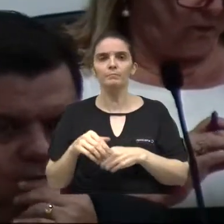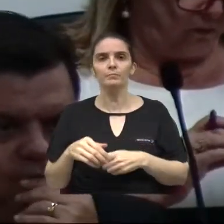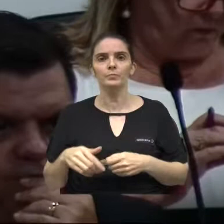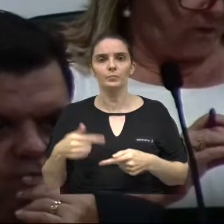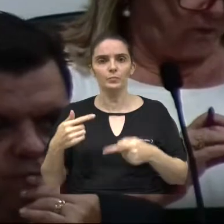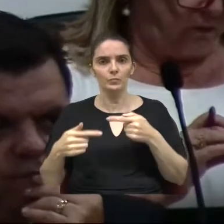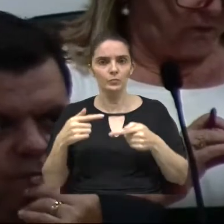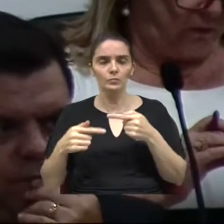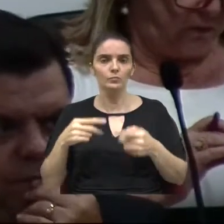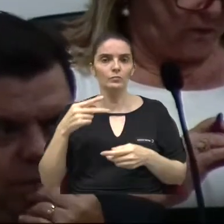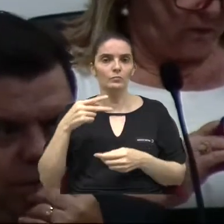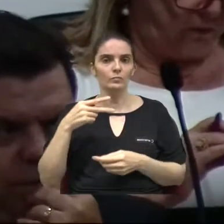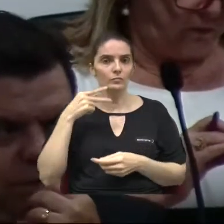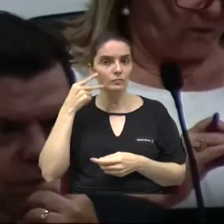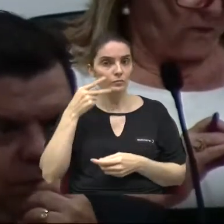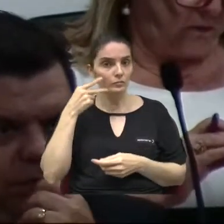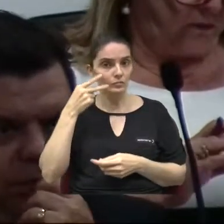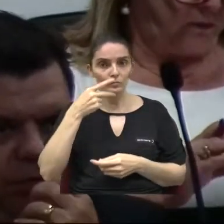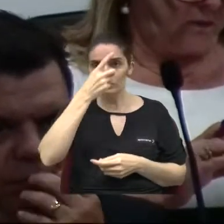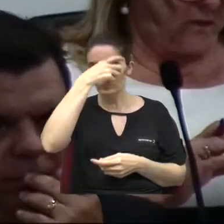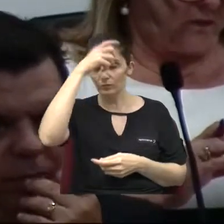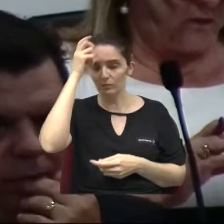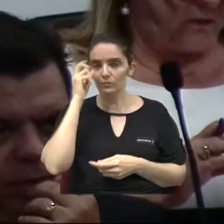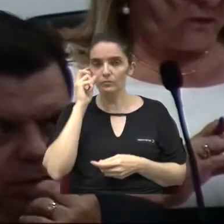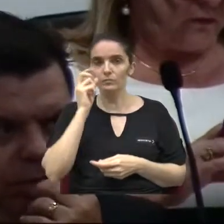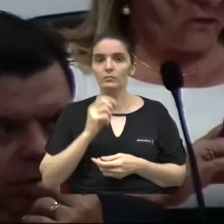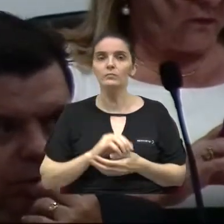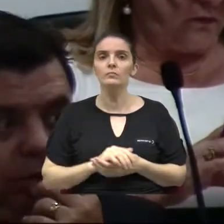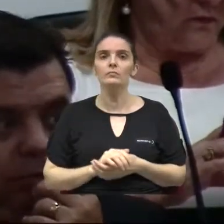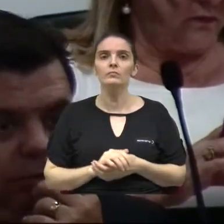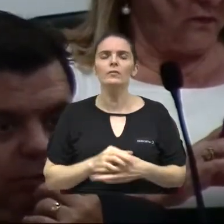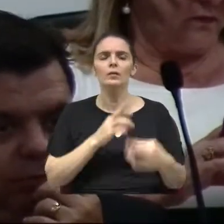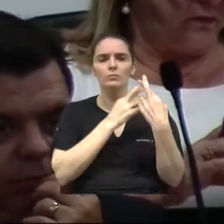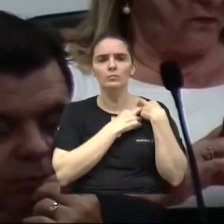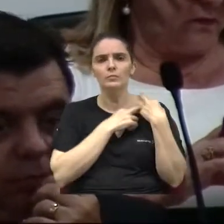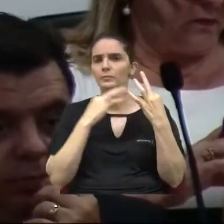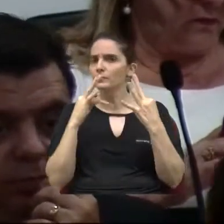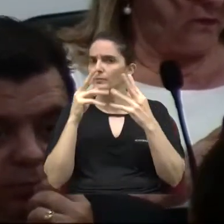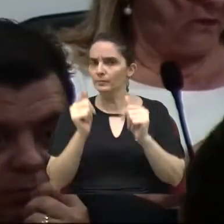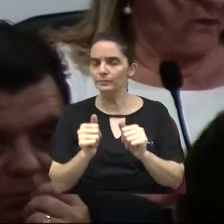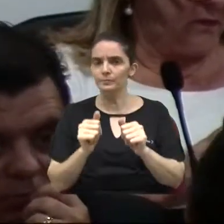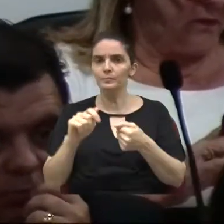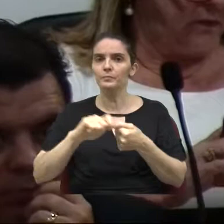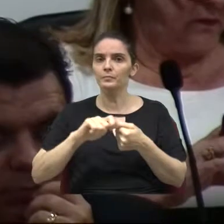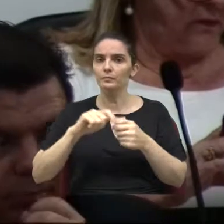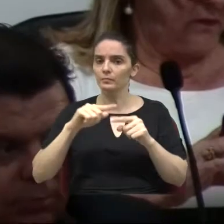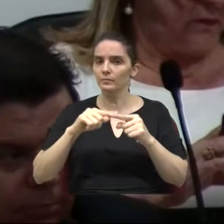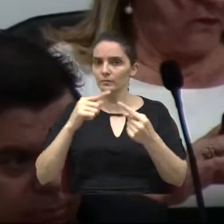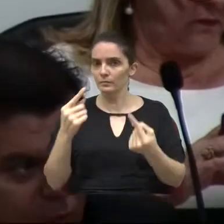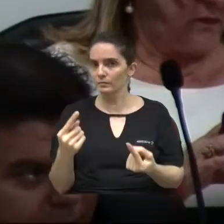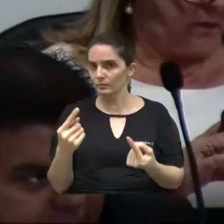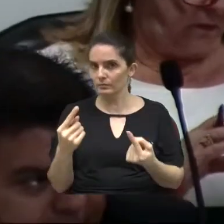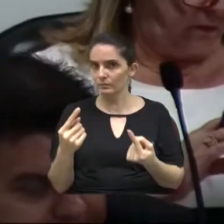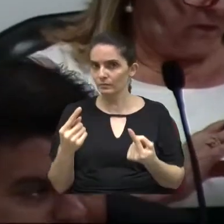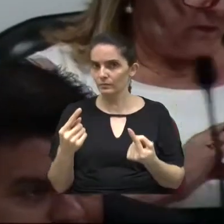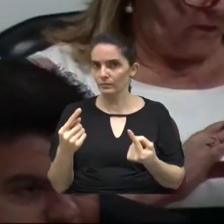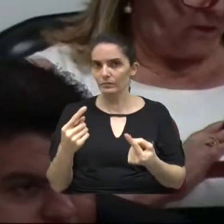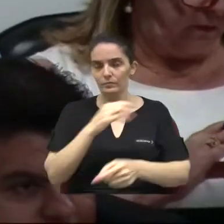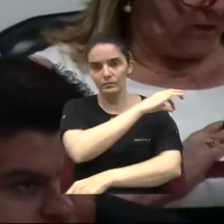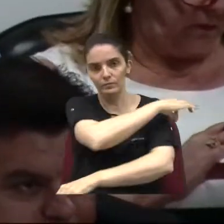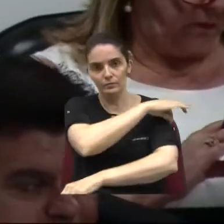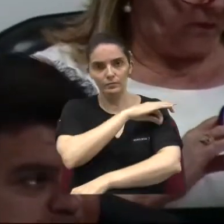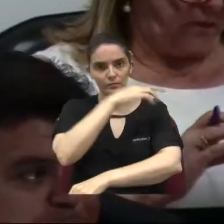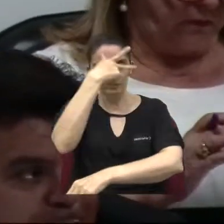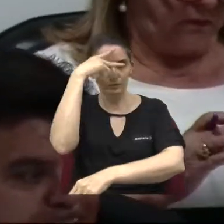vereador, me responsabilizo meus atos aqui presente nessa Câmara, mas não pelos atos do Executivo.